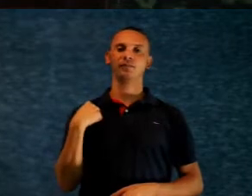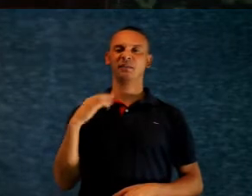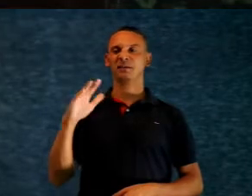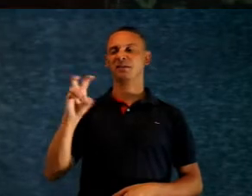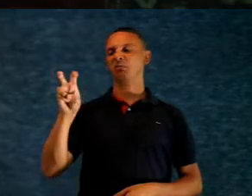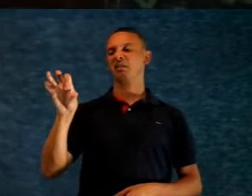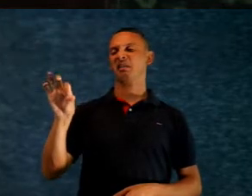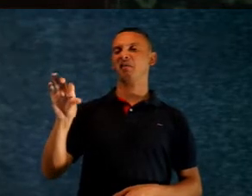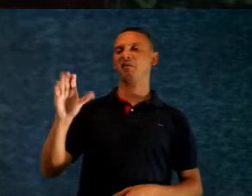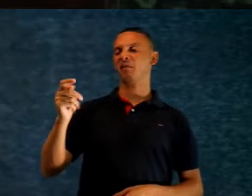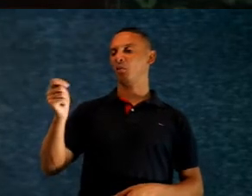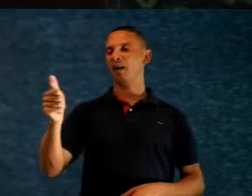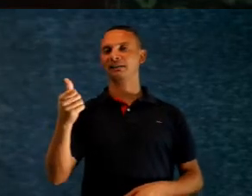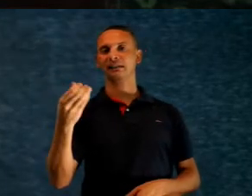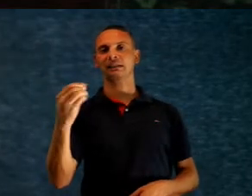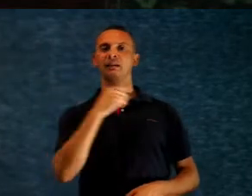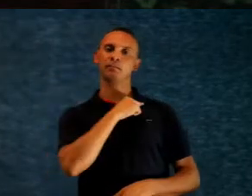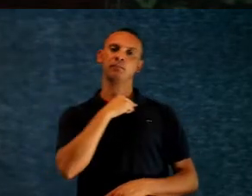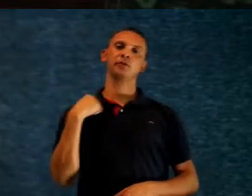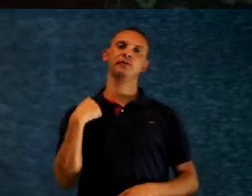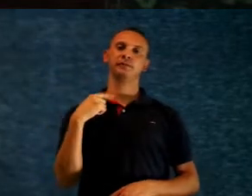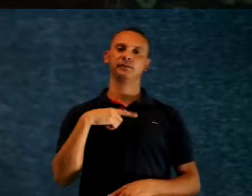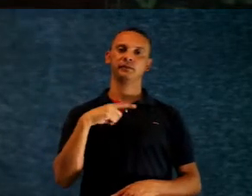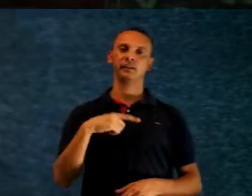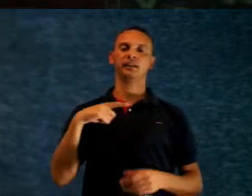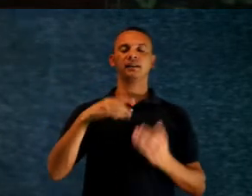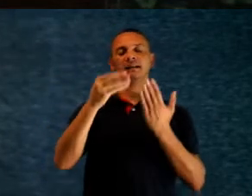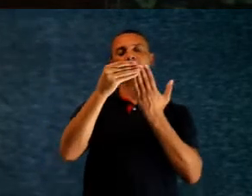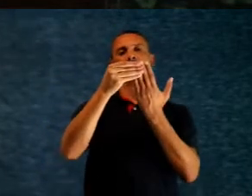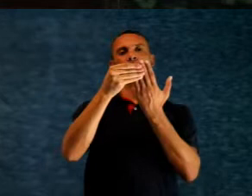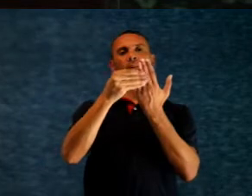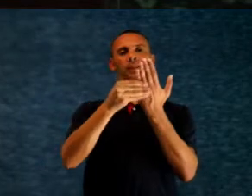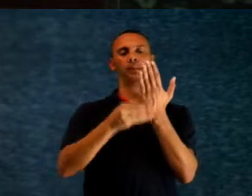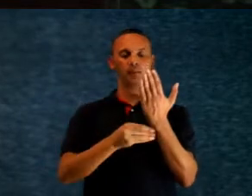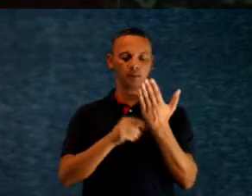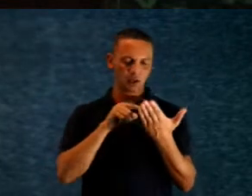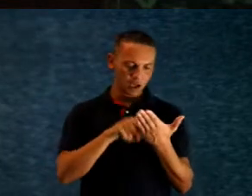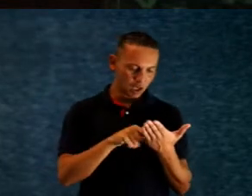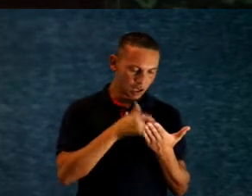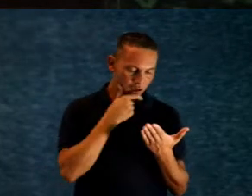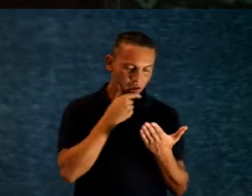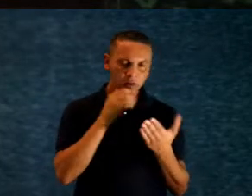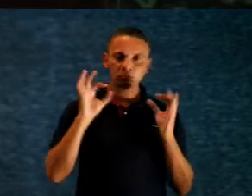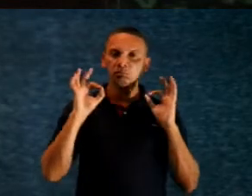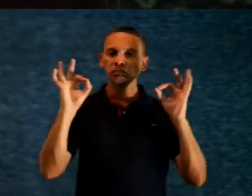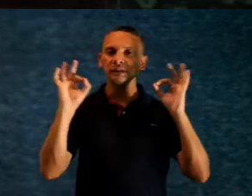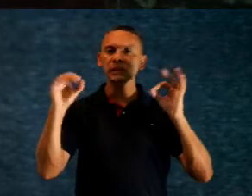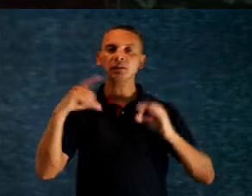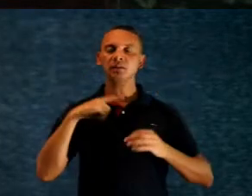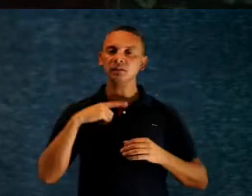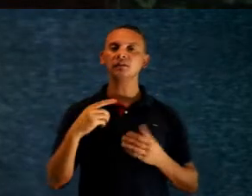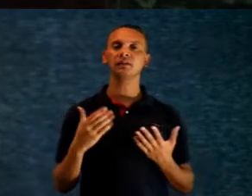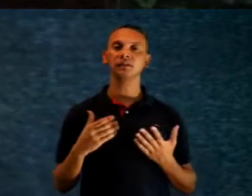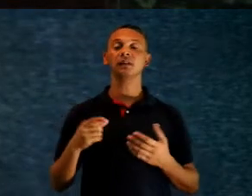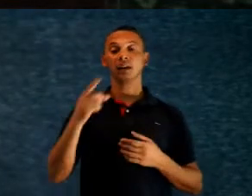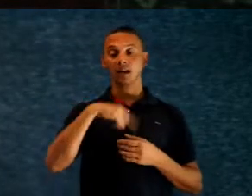chegou a fazer os 60 anos, e deixou uma obra de altíssima qualidade literária. Portanto,